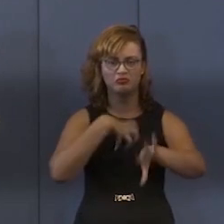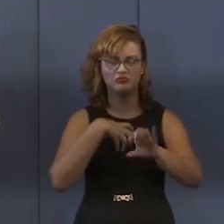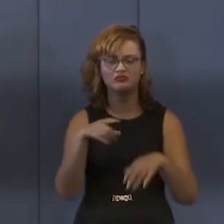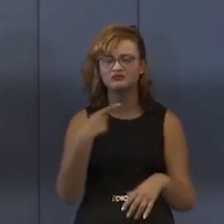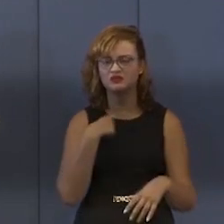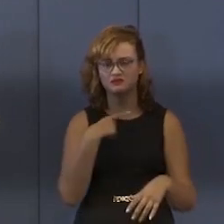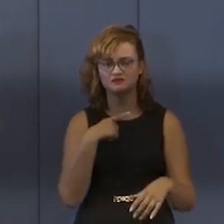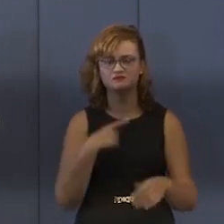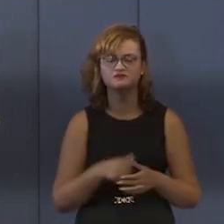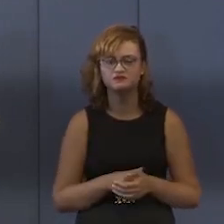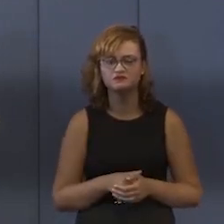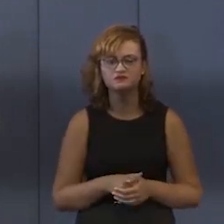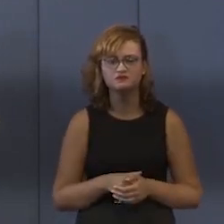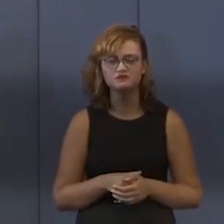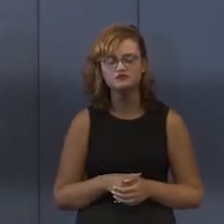seu trato.